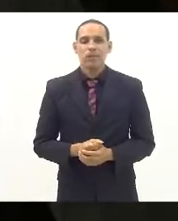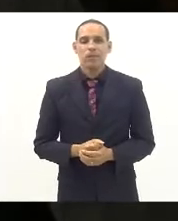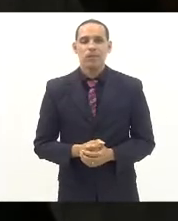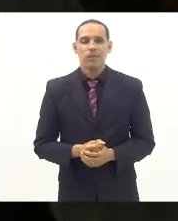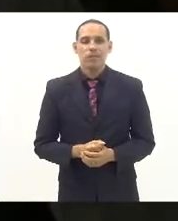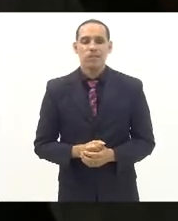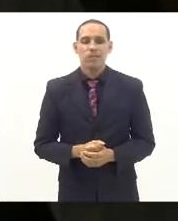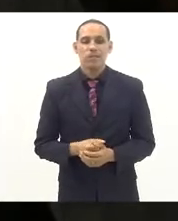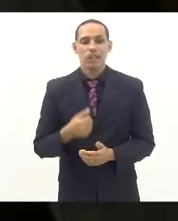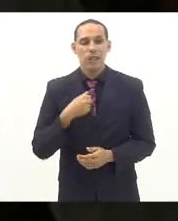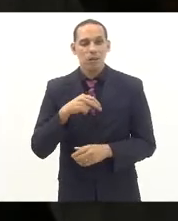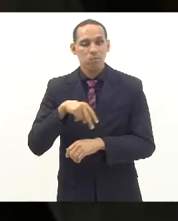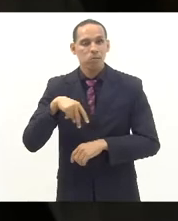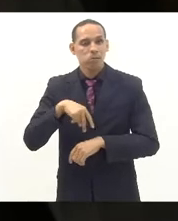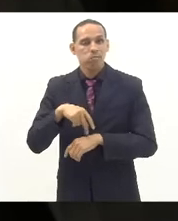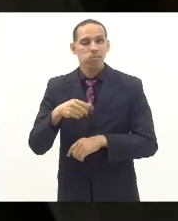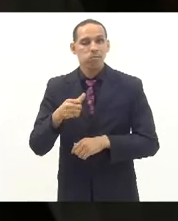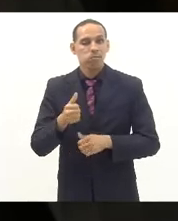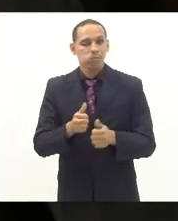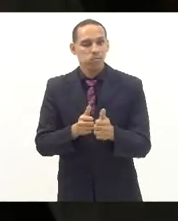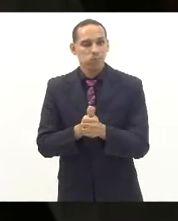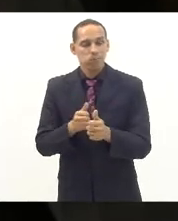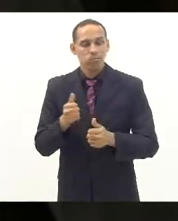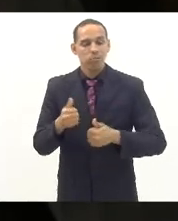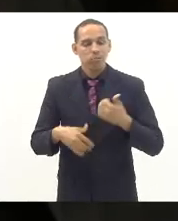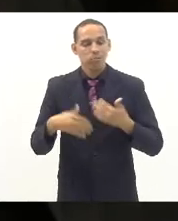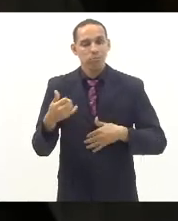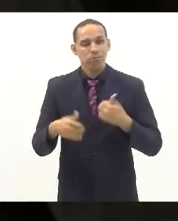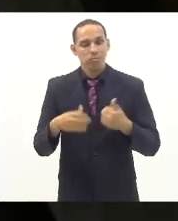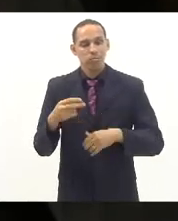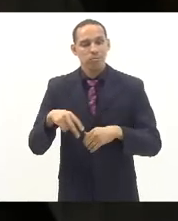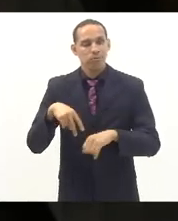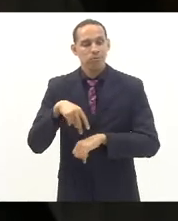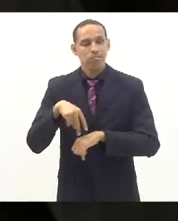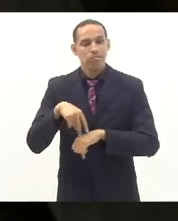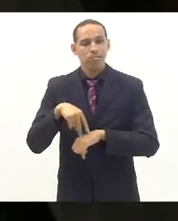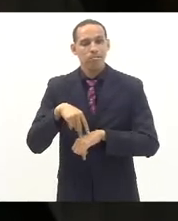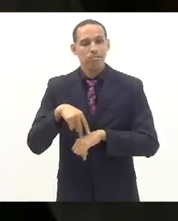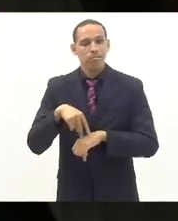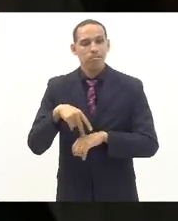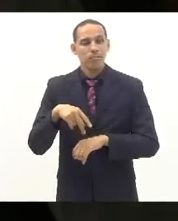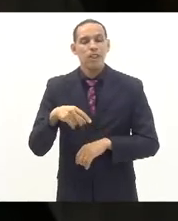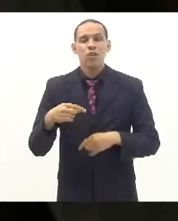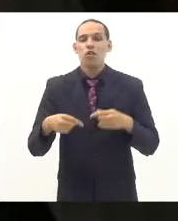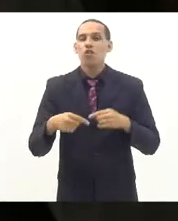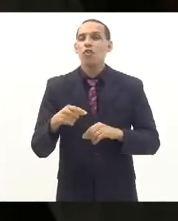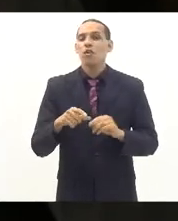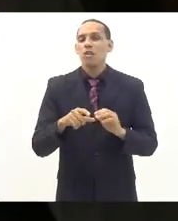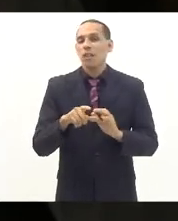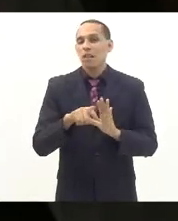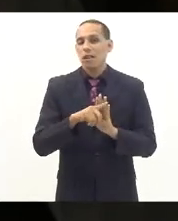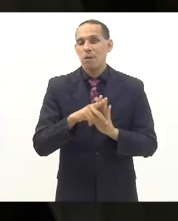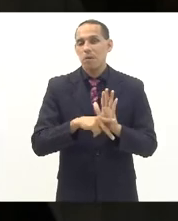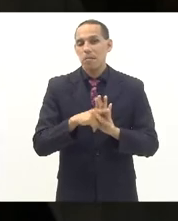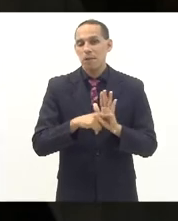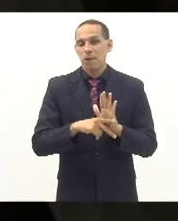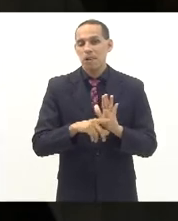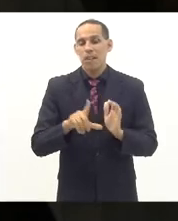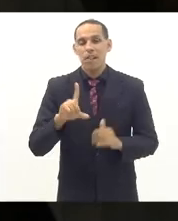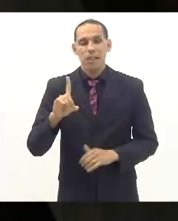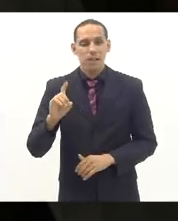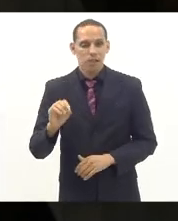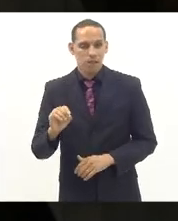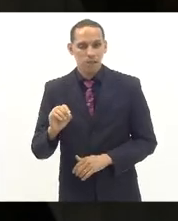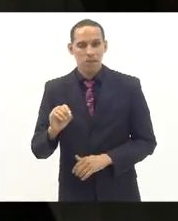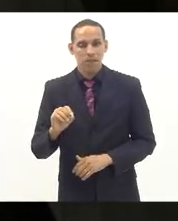as uma Tribuna para fazer a discussão do projeto de lei de diretrizes orçamentárias a